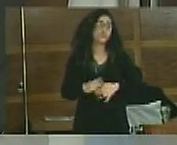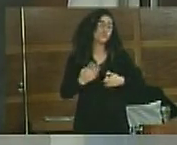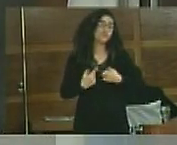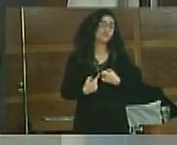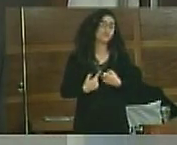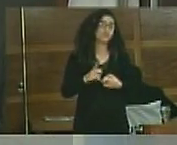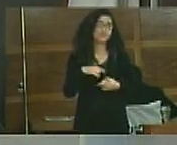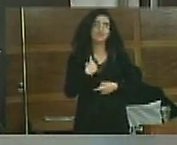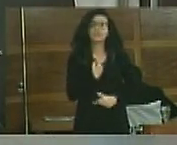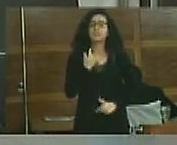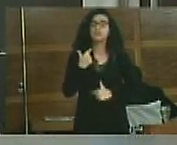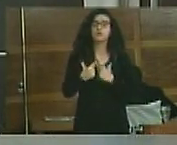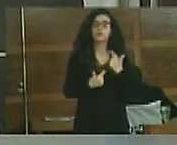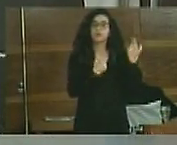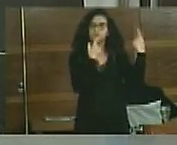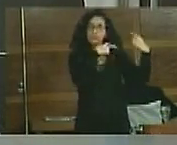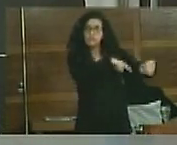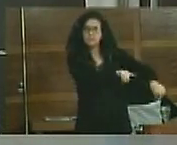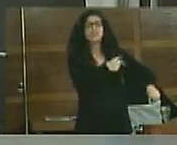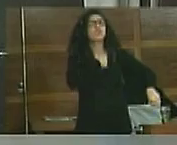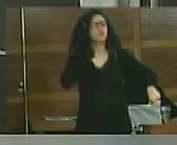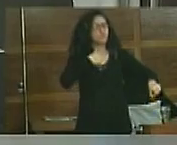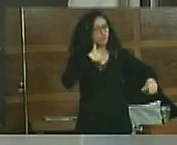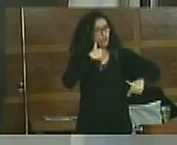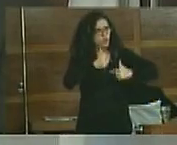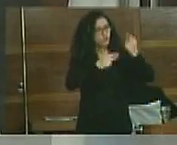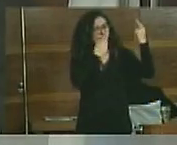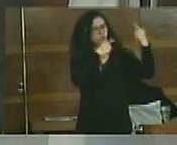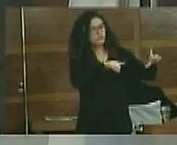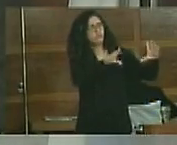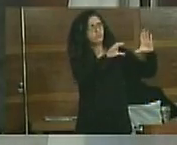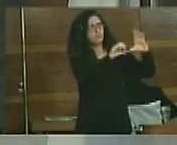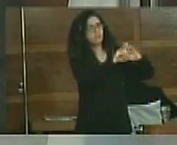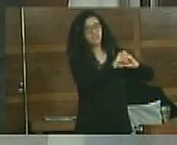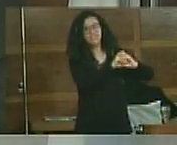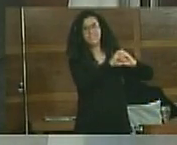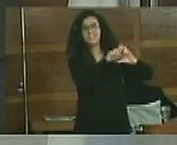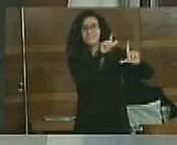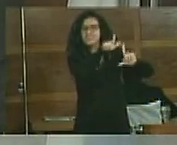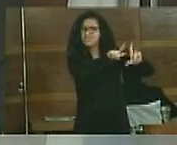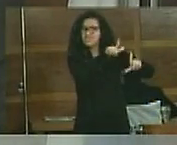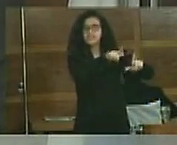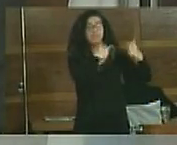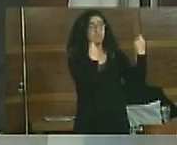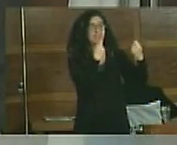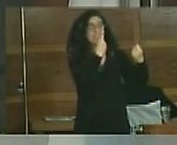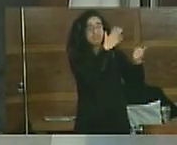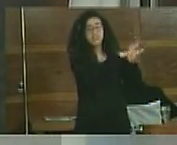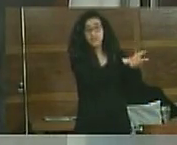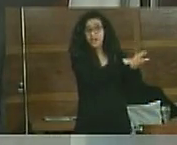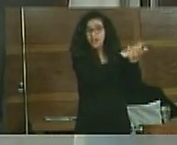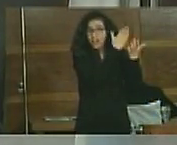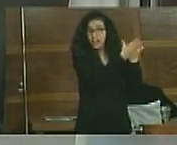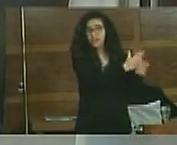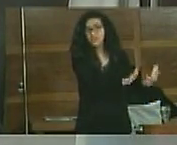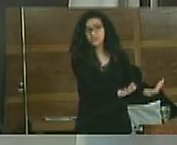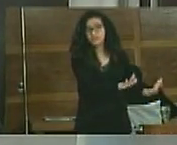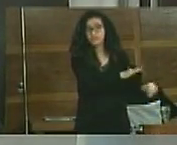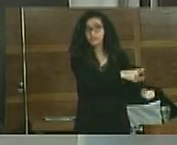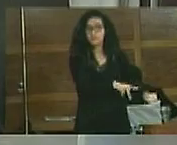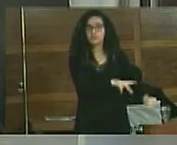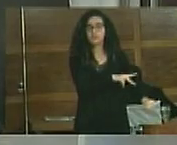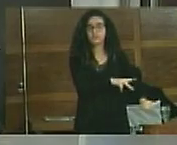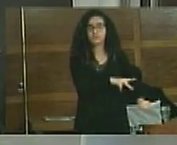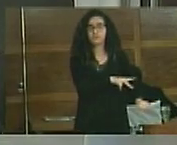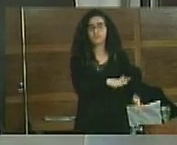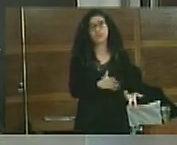Porque nós lutamos contra a Globo. Eu luto o tempo todo contra a Globo. É uma emissora que deveria ser extinta do nosso país.